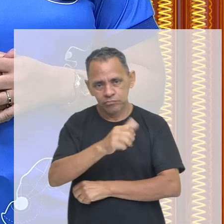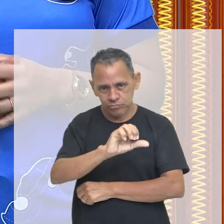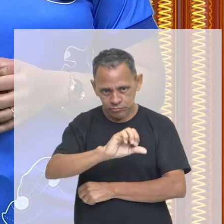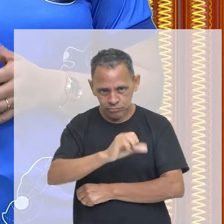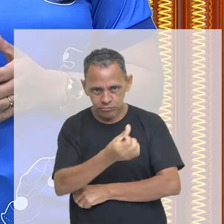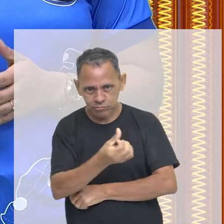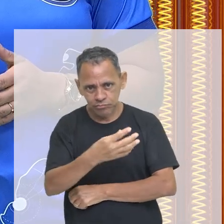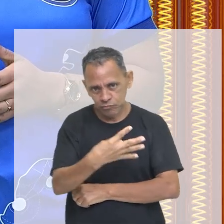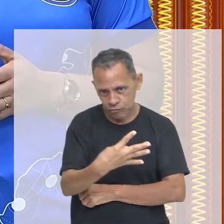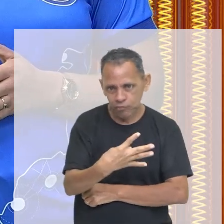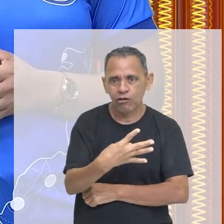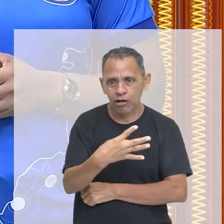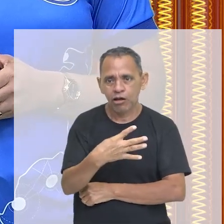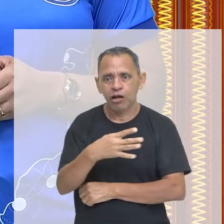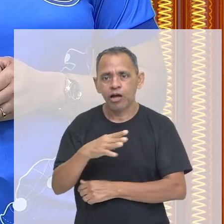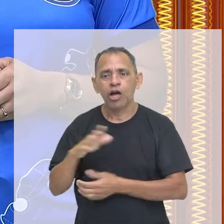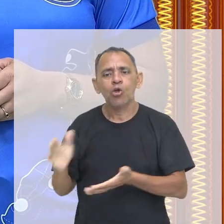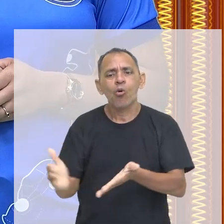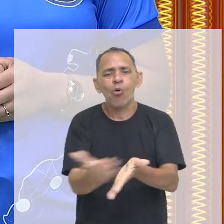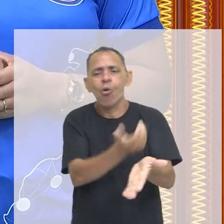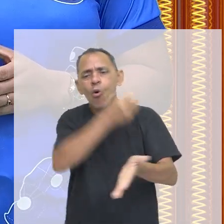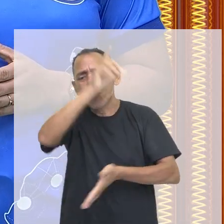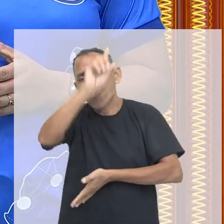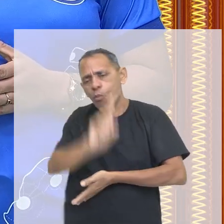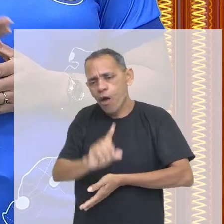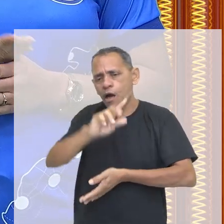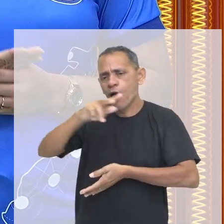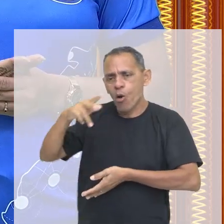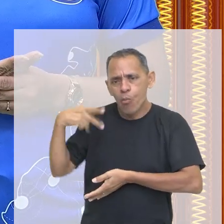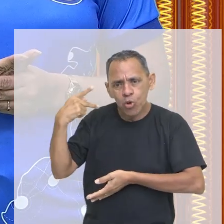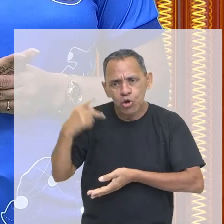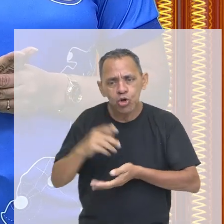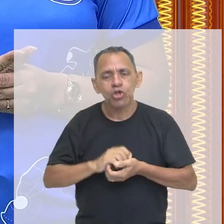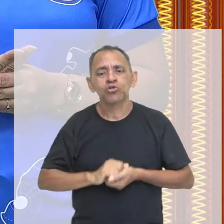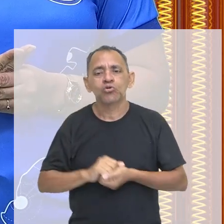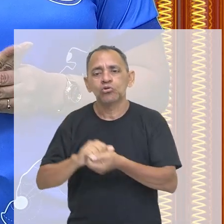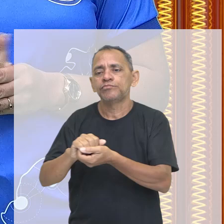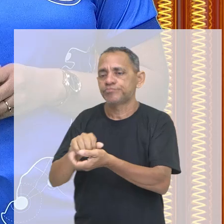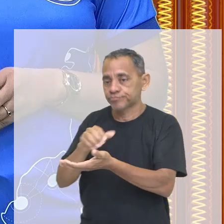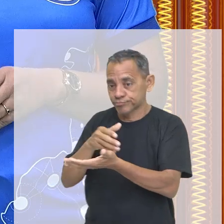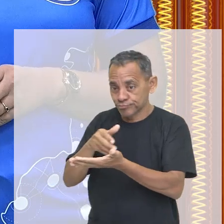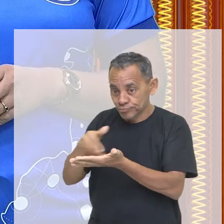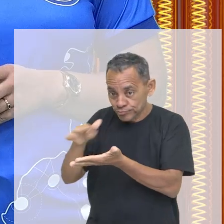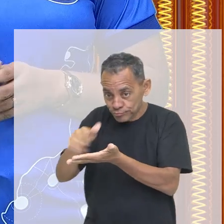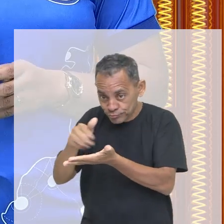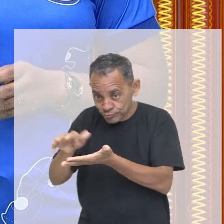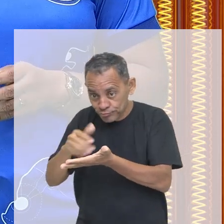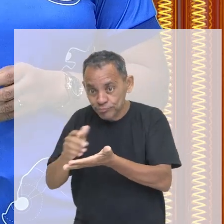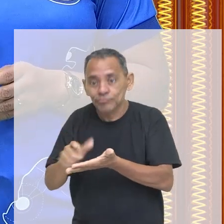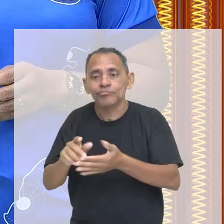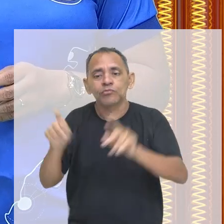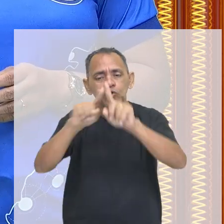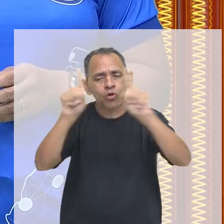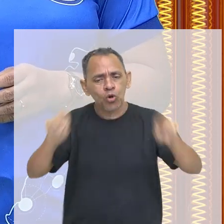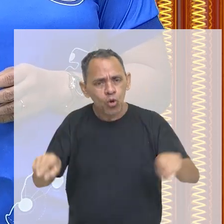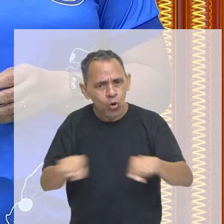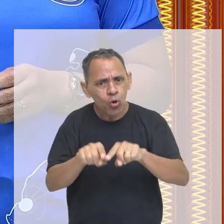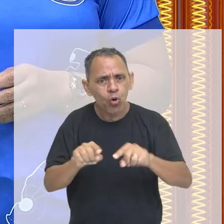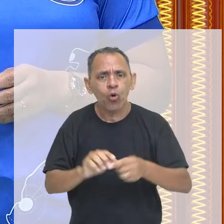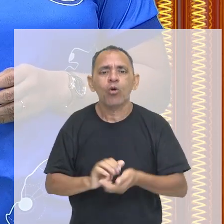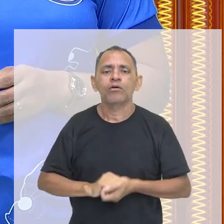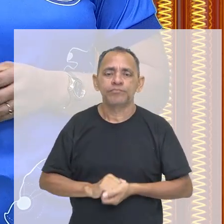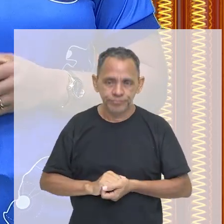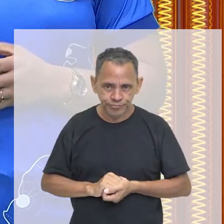em que há a suspensão dos direitos políticos, a demissão dos servidores públicos e também a cassação de